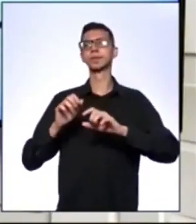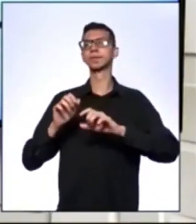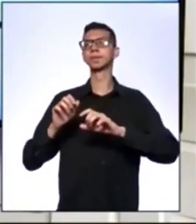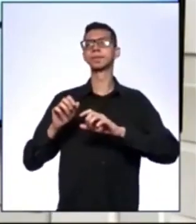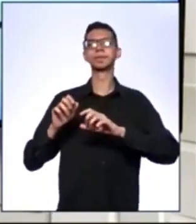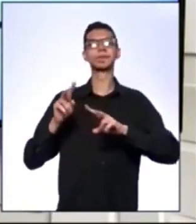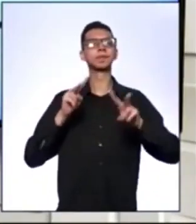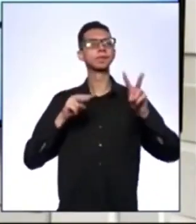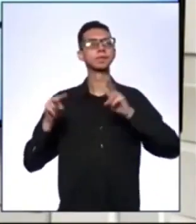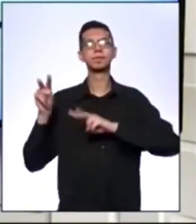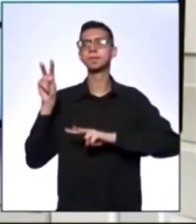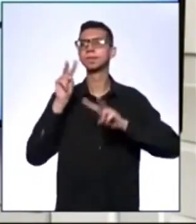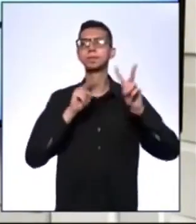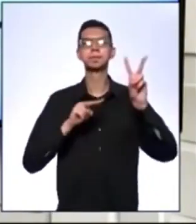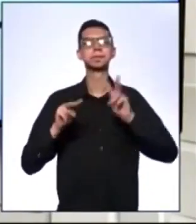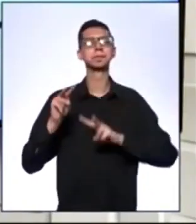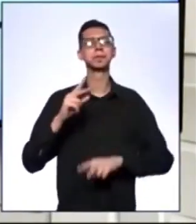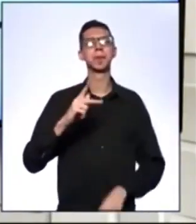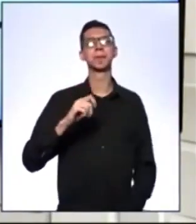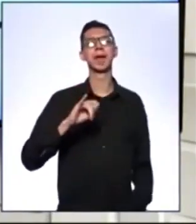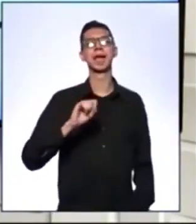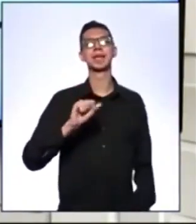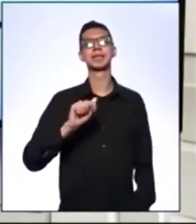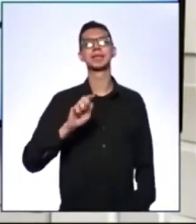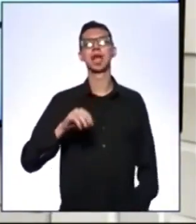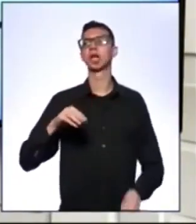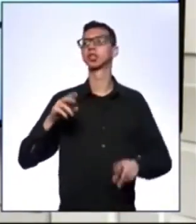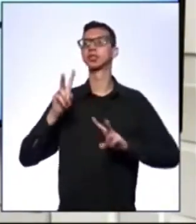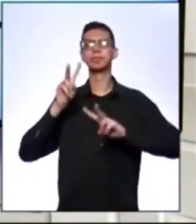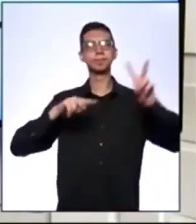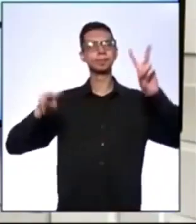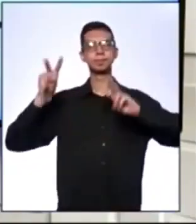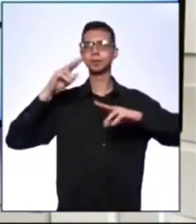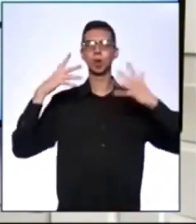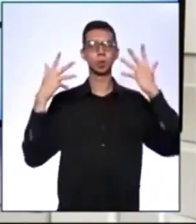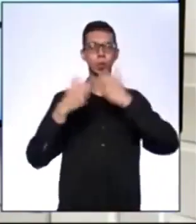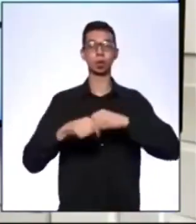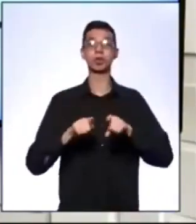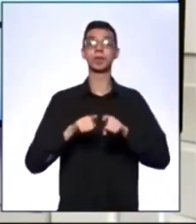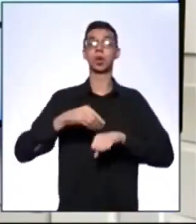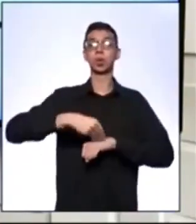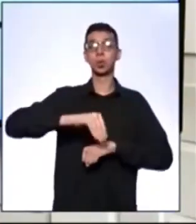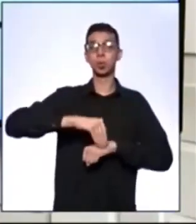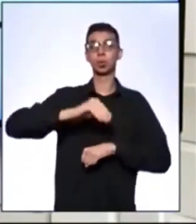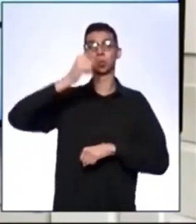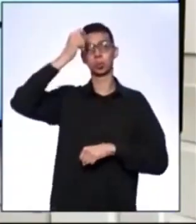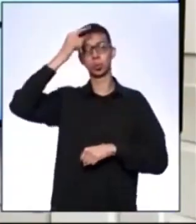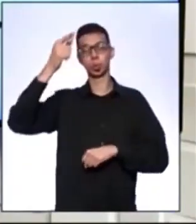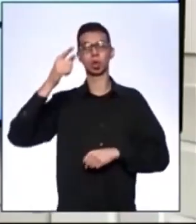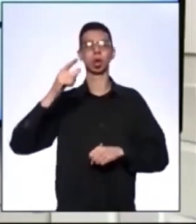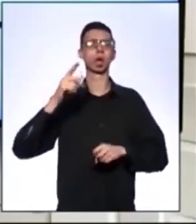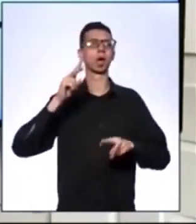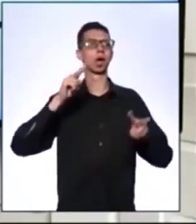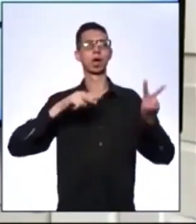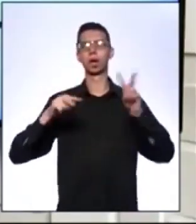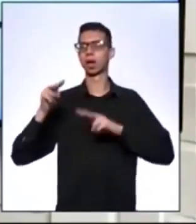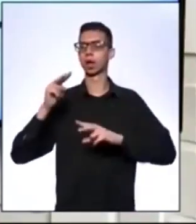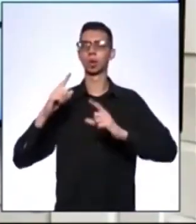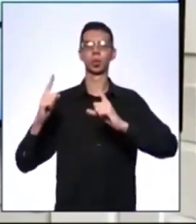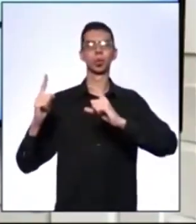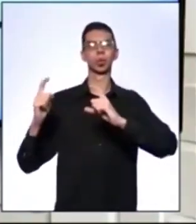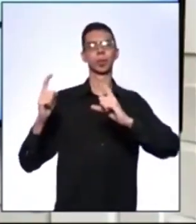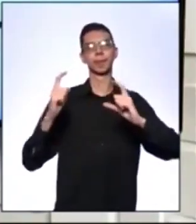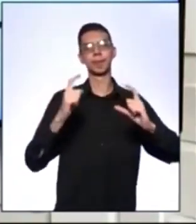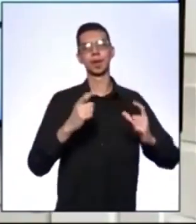tem elementos de muita importância cultural, arqueológica, paisagística,